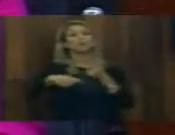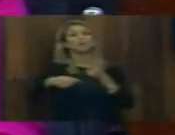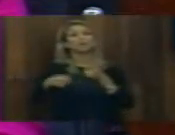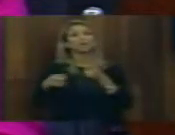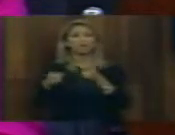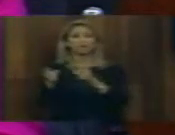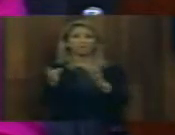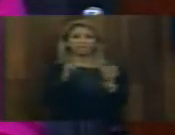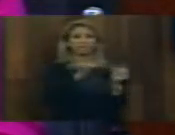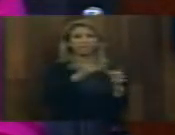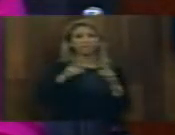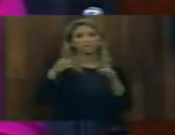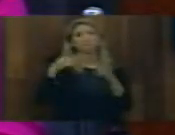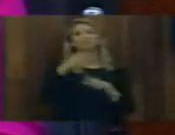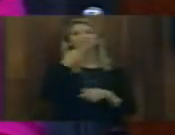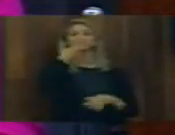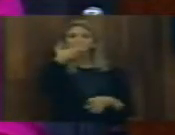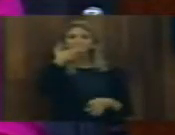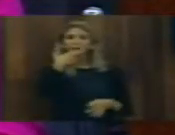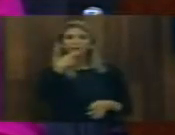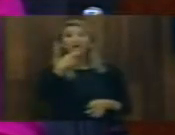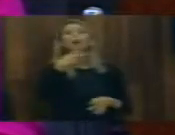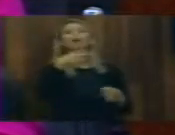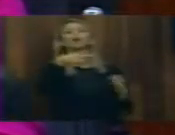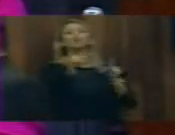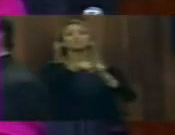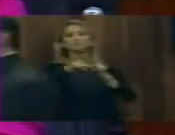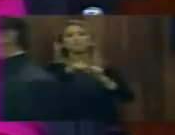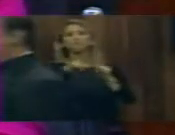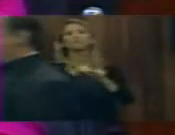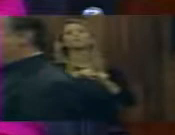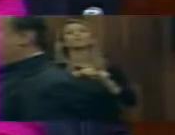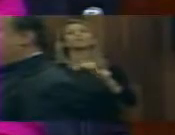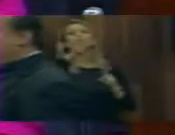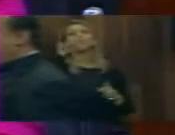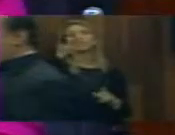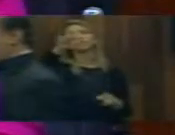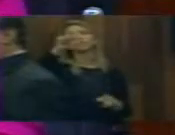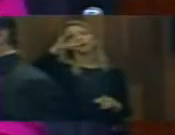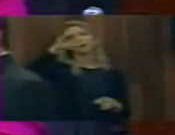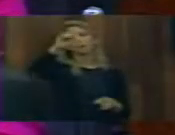cigarros eletrônicos e de vapes, conhecidos como cigarros a